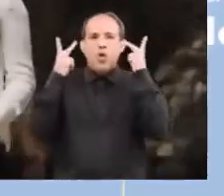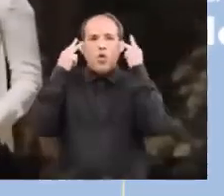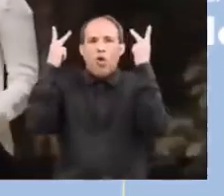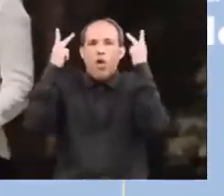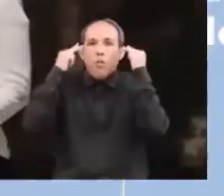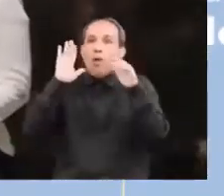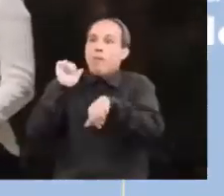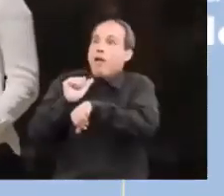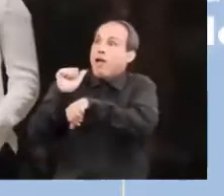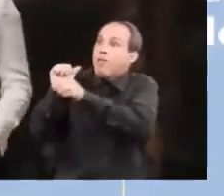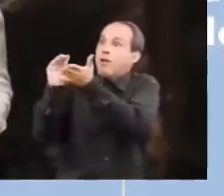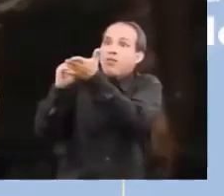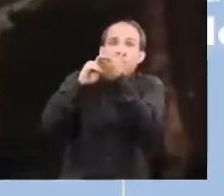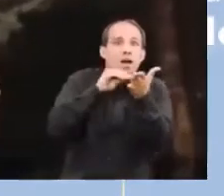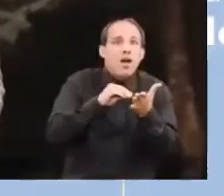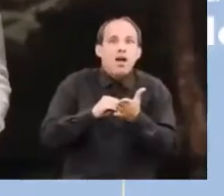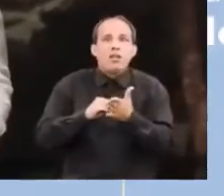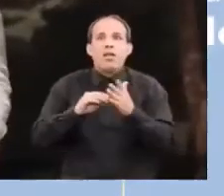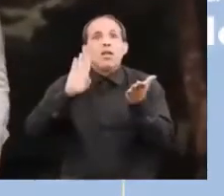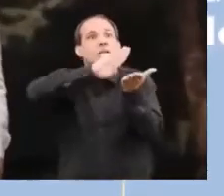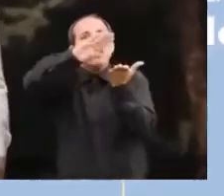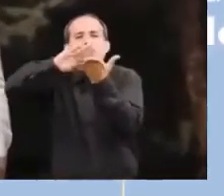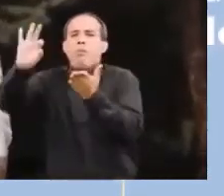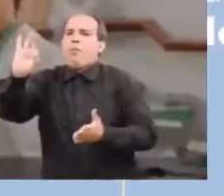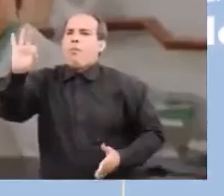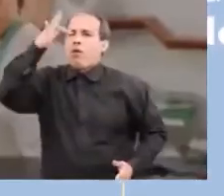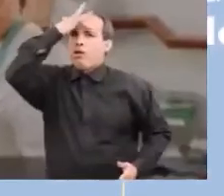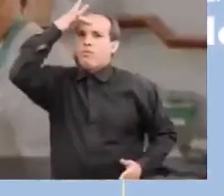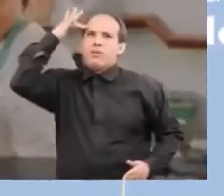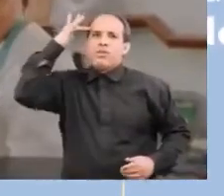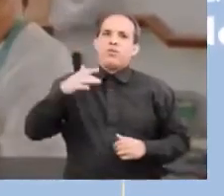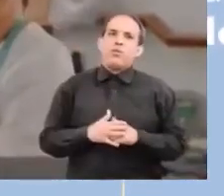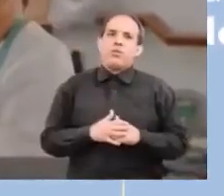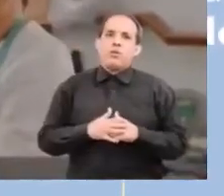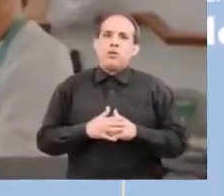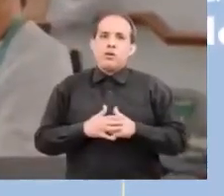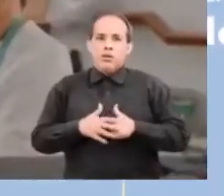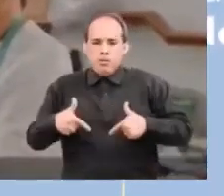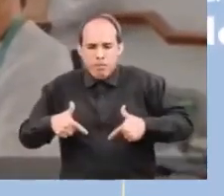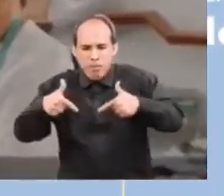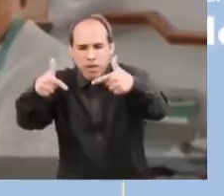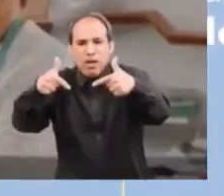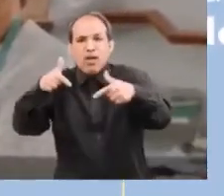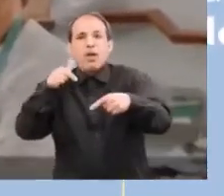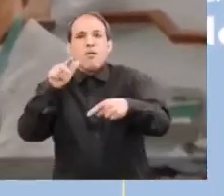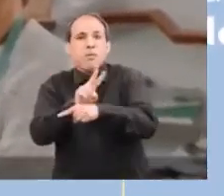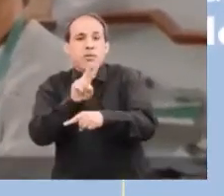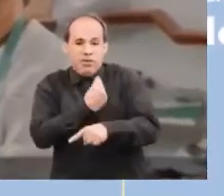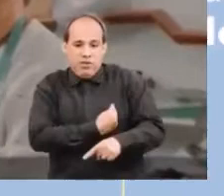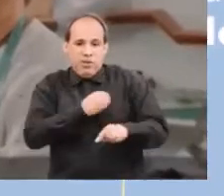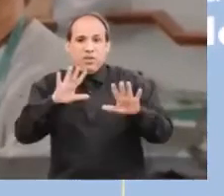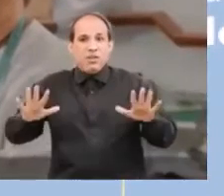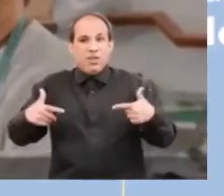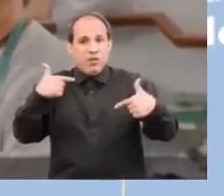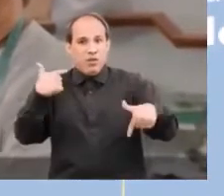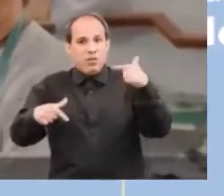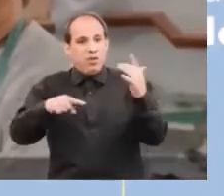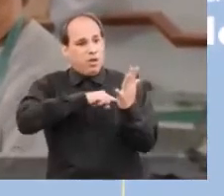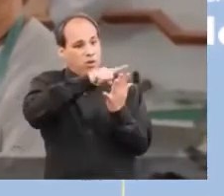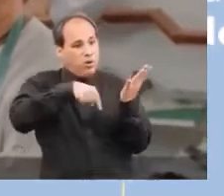E enquanto não voltar, ninguém vai ficar para trás. Trabalhar para proteger a vida e os empregos.